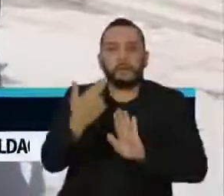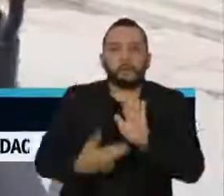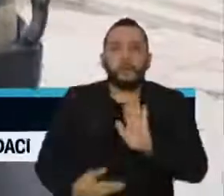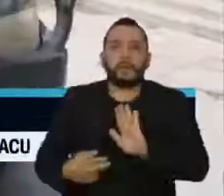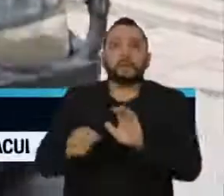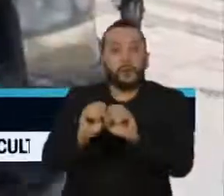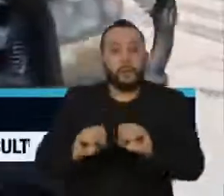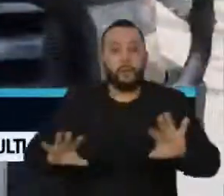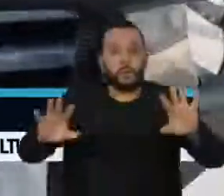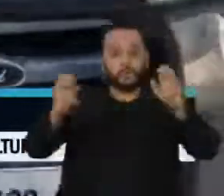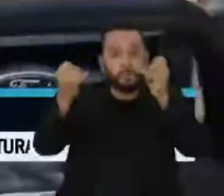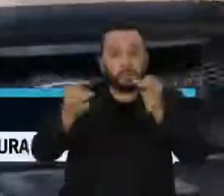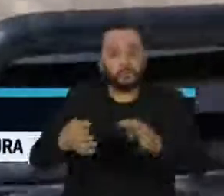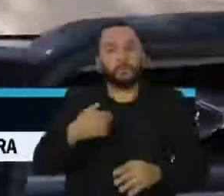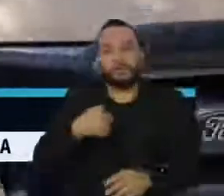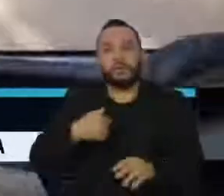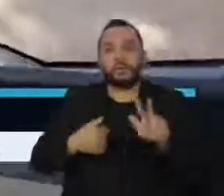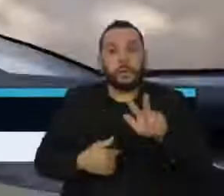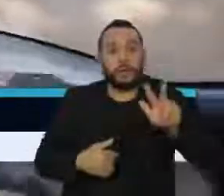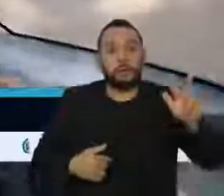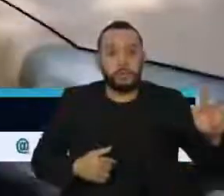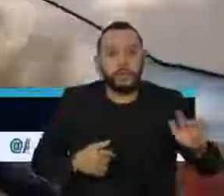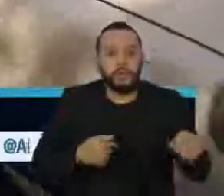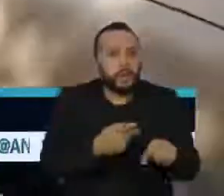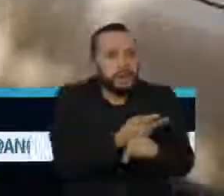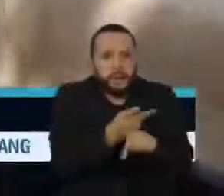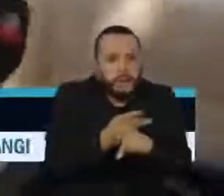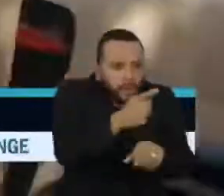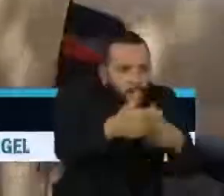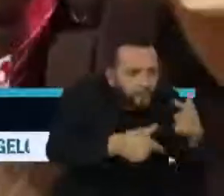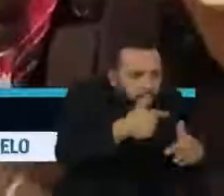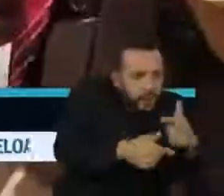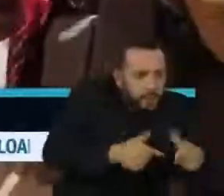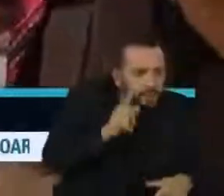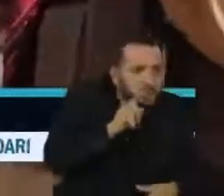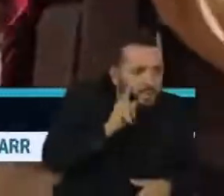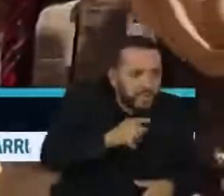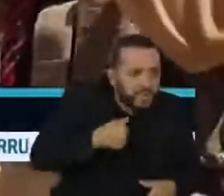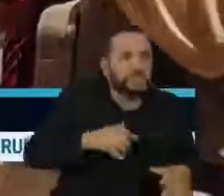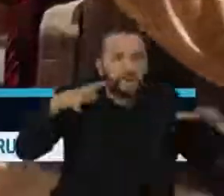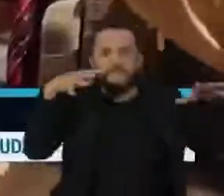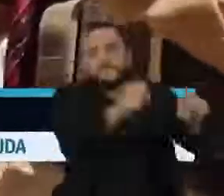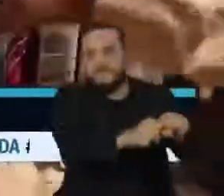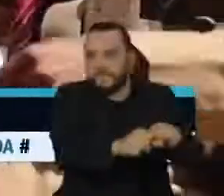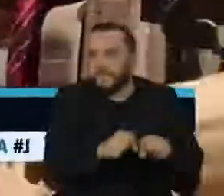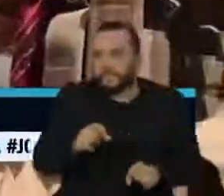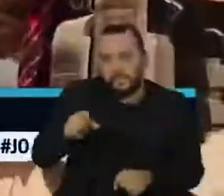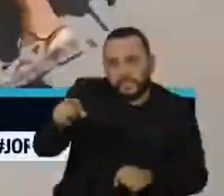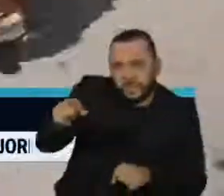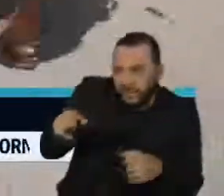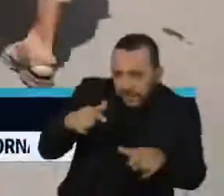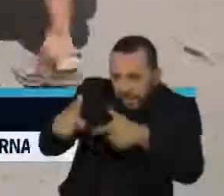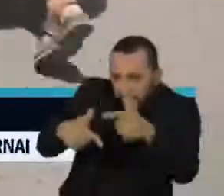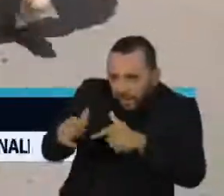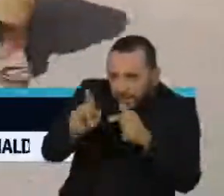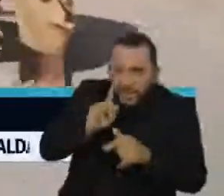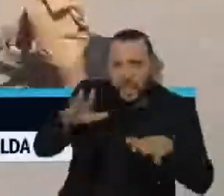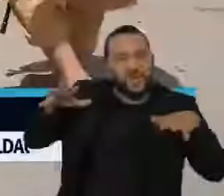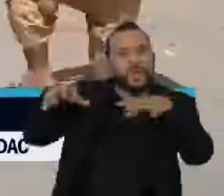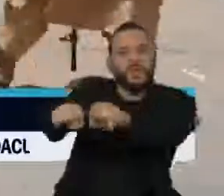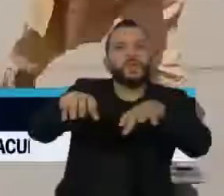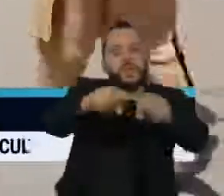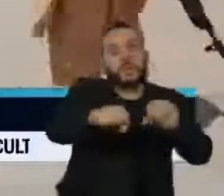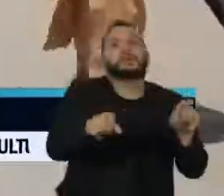talibãs já estão caçando essas pessoas que trabalharam com o governo deposto ou com as forças que ocuparam o país. A imprensa